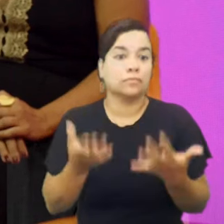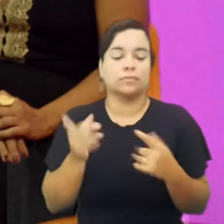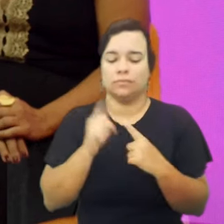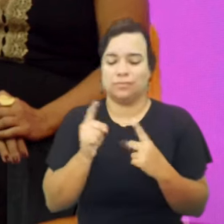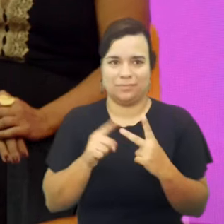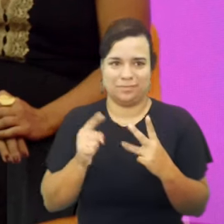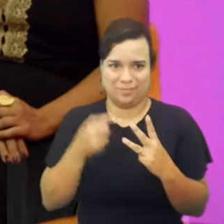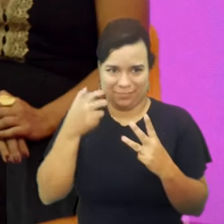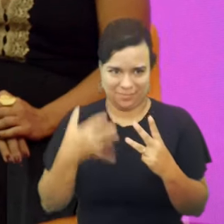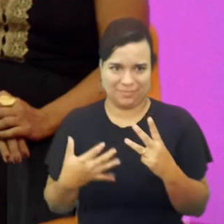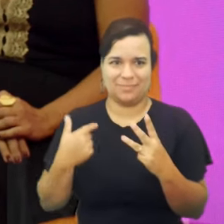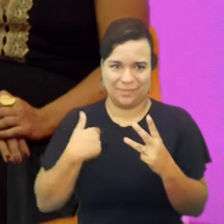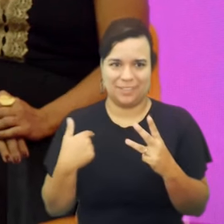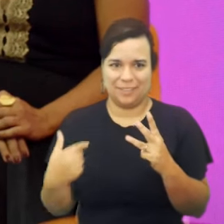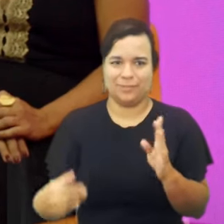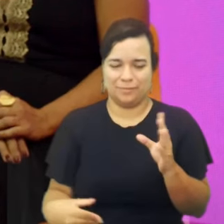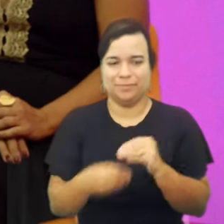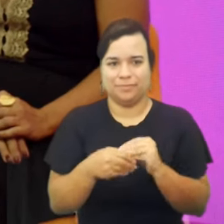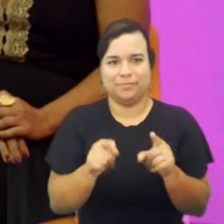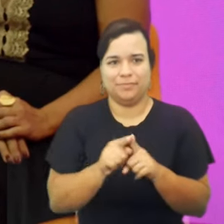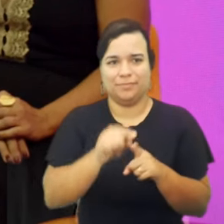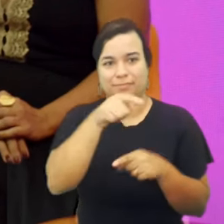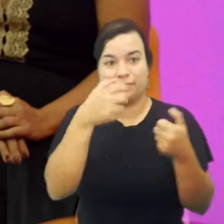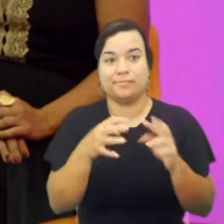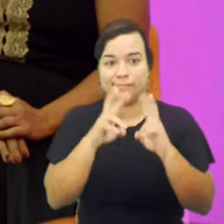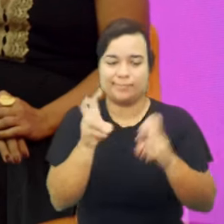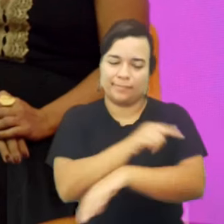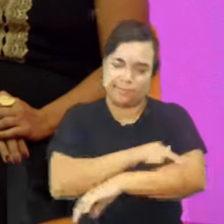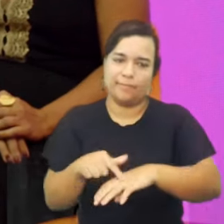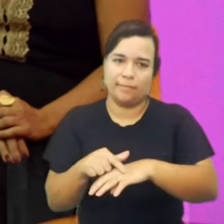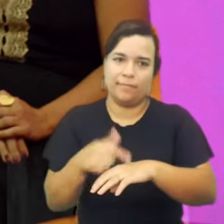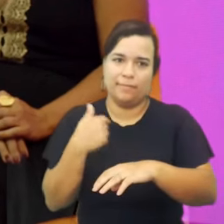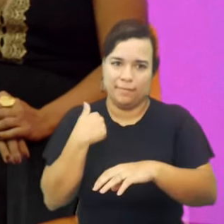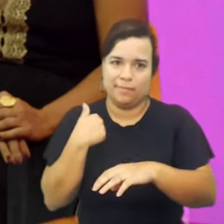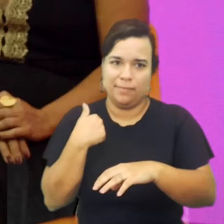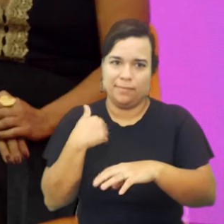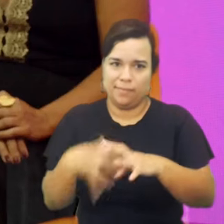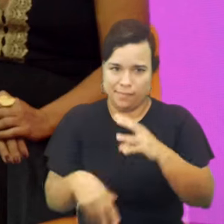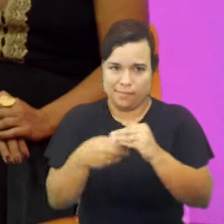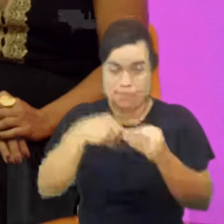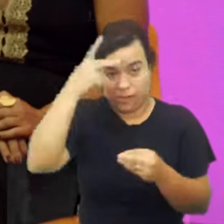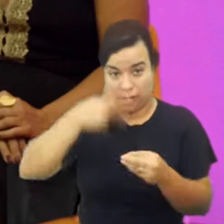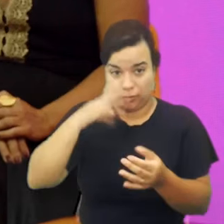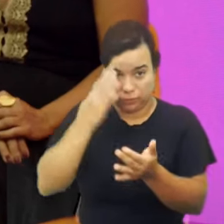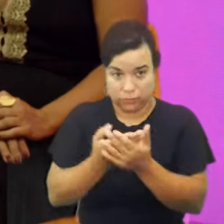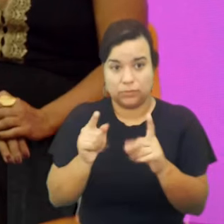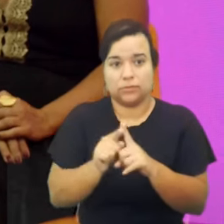três palavrinhas, eu até adicionei, né? Você falou muito da disciplina, eu coloco junto autoconfiança